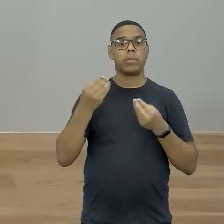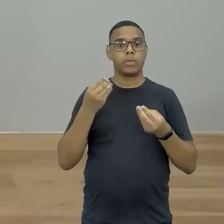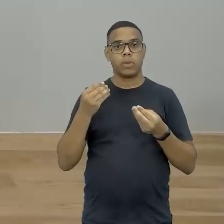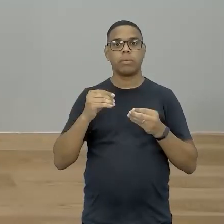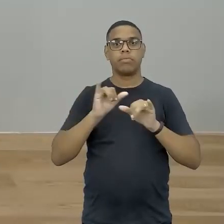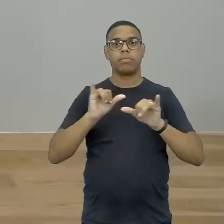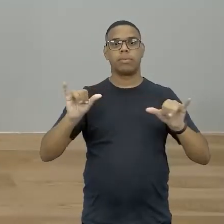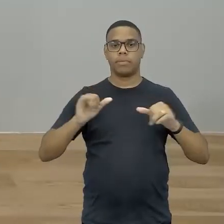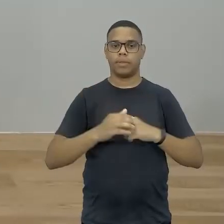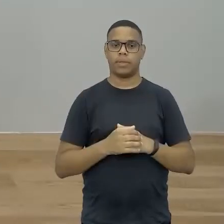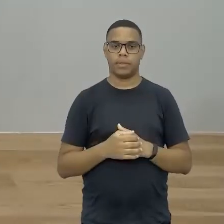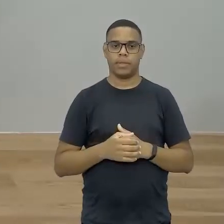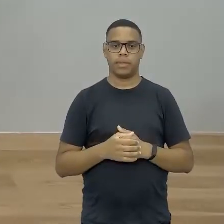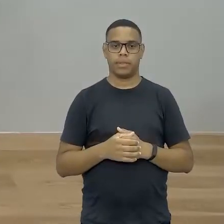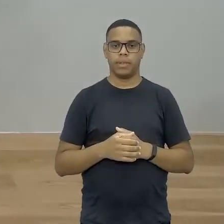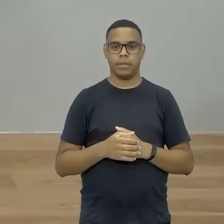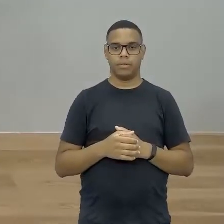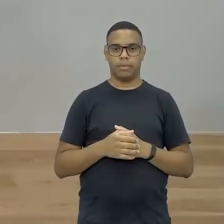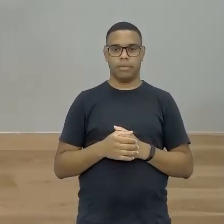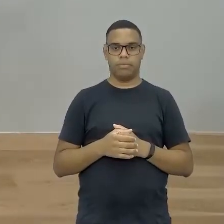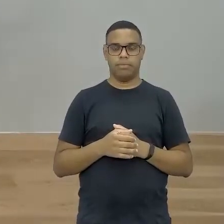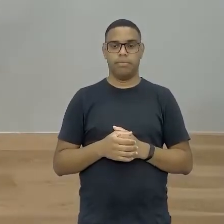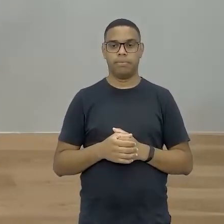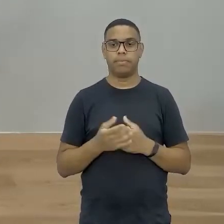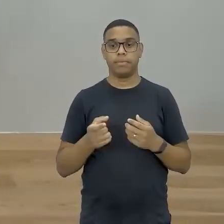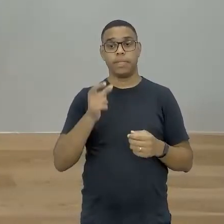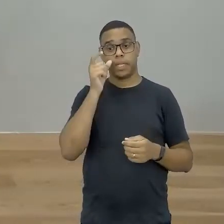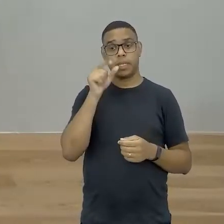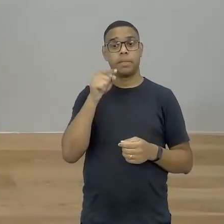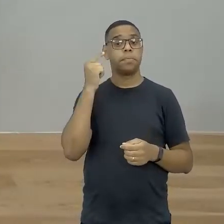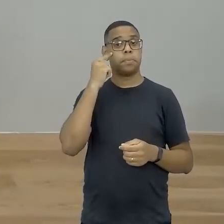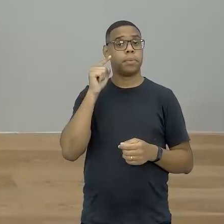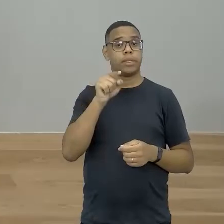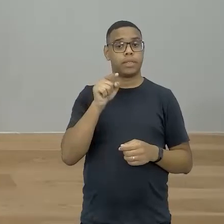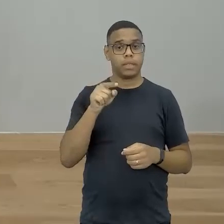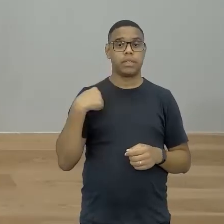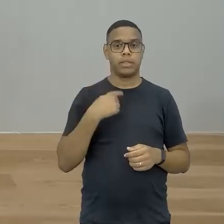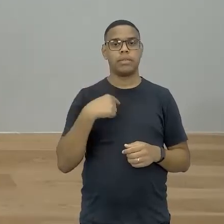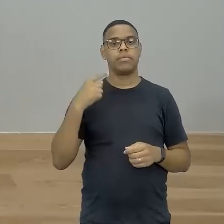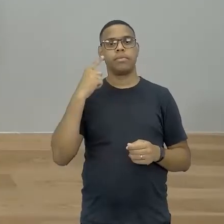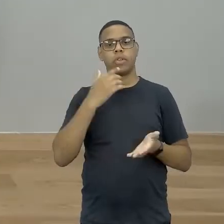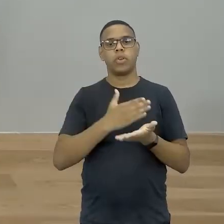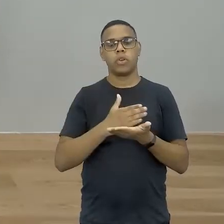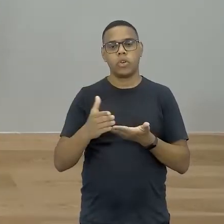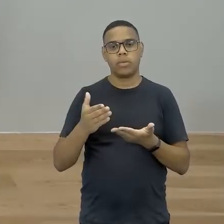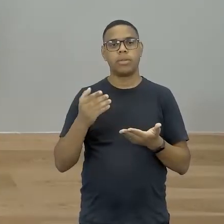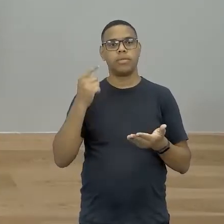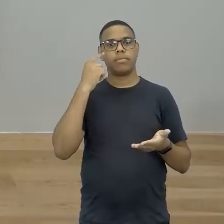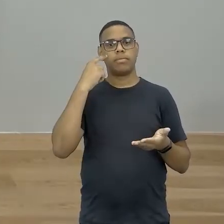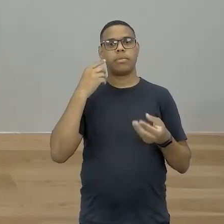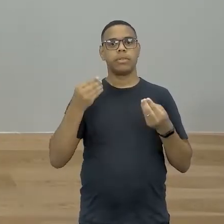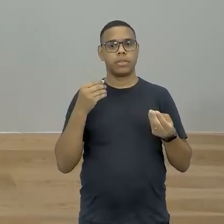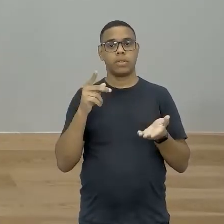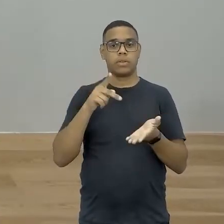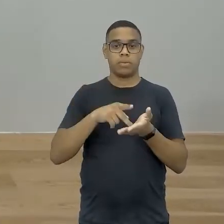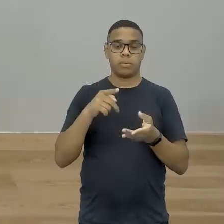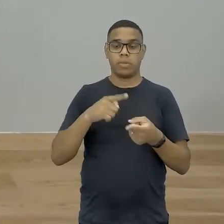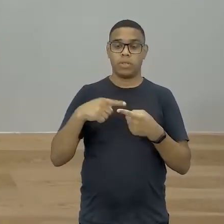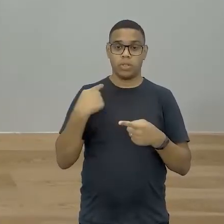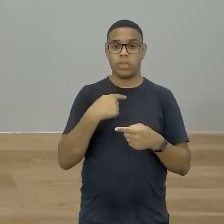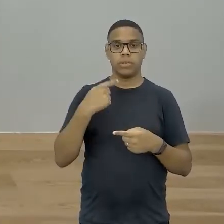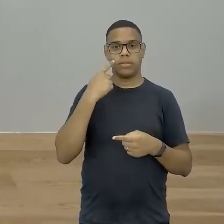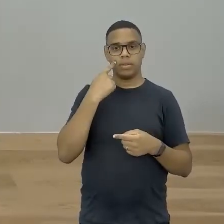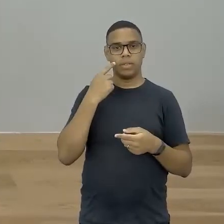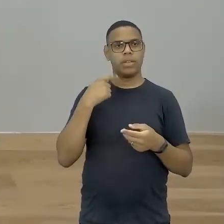uma propaganda. Nossa senhora. pense Inclusive que é fosse. interessante pensar nisso, né? A gente já começou devido ao nosso foco, a gente